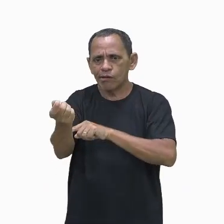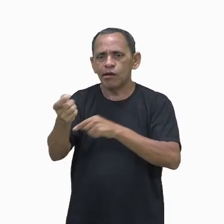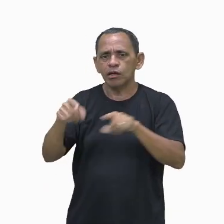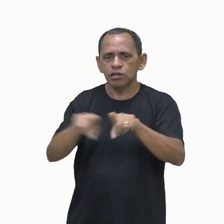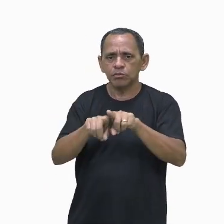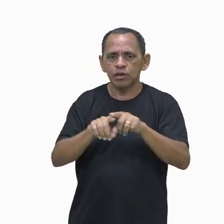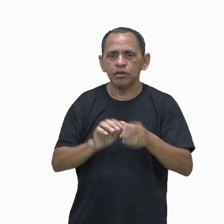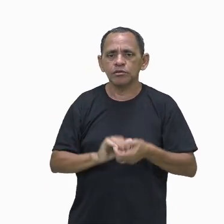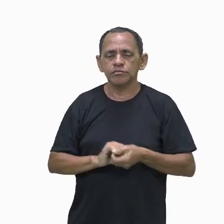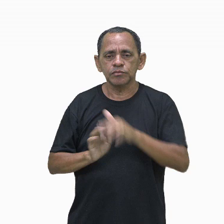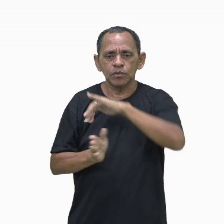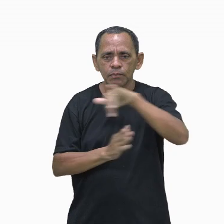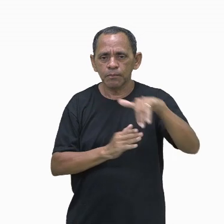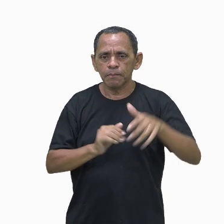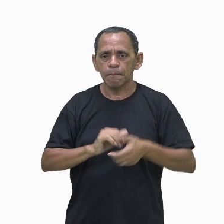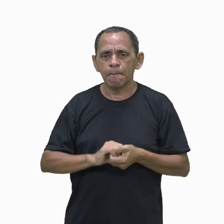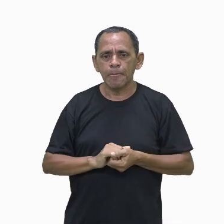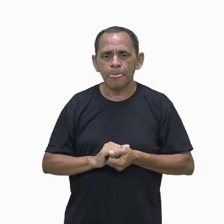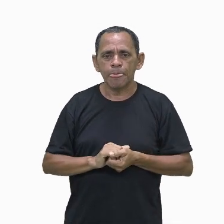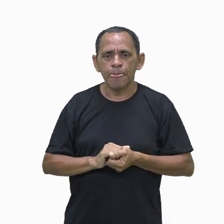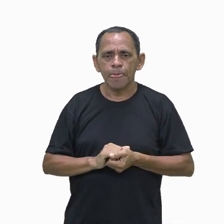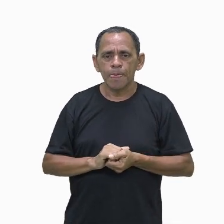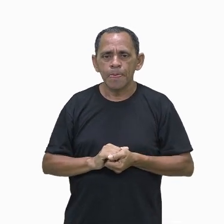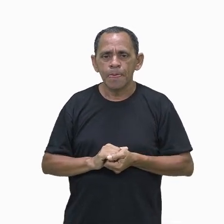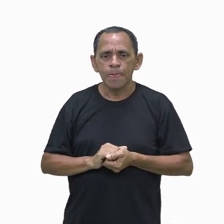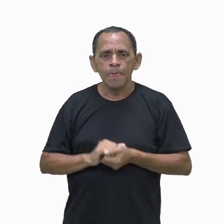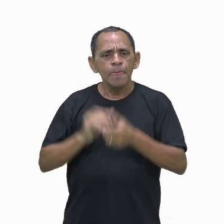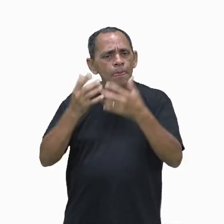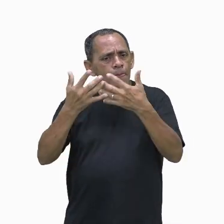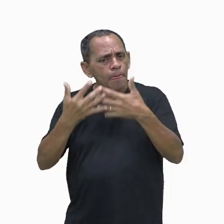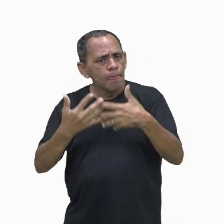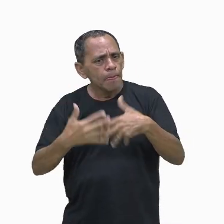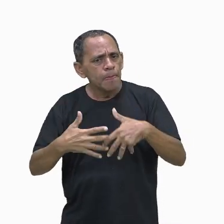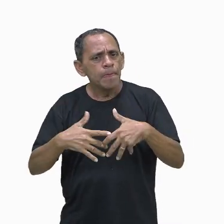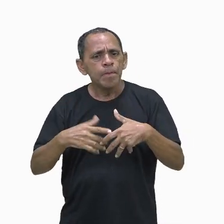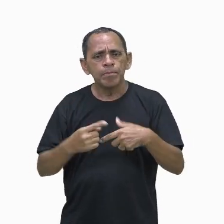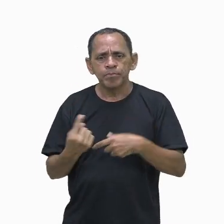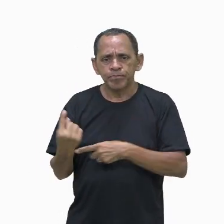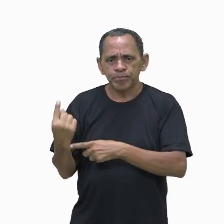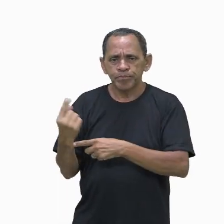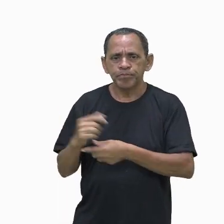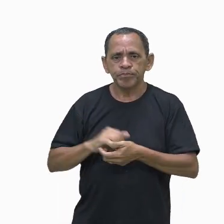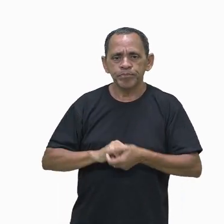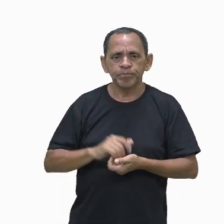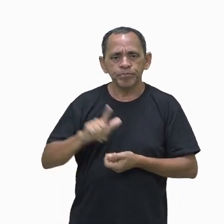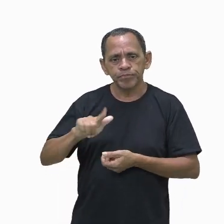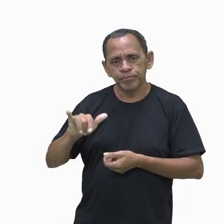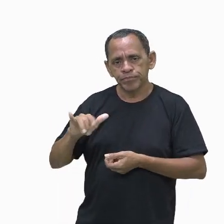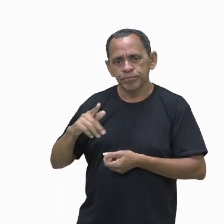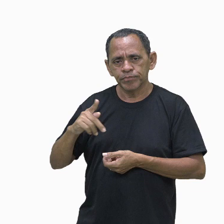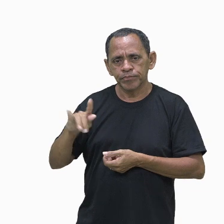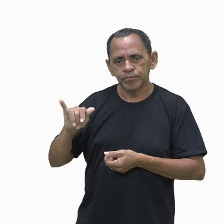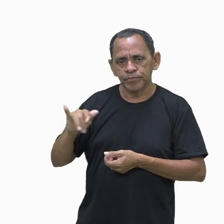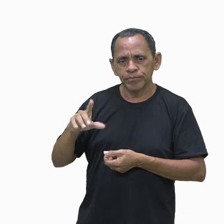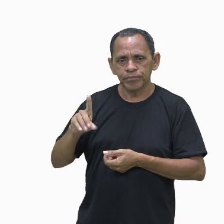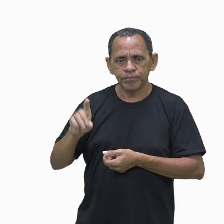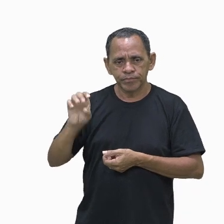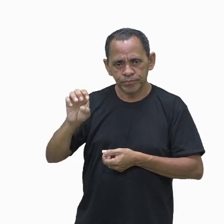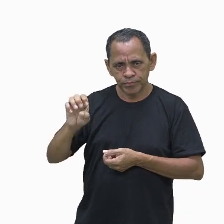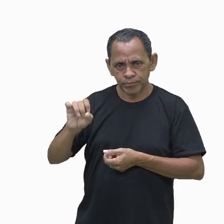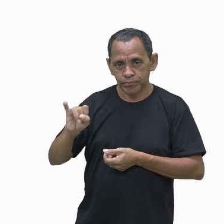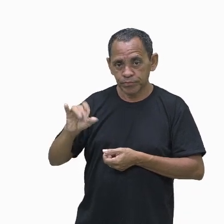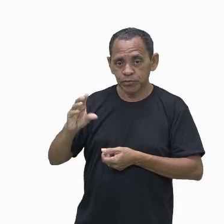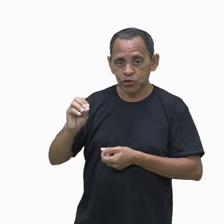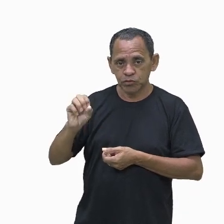aí, nós temos as seguintes funções dos lipídios, né? Eles vão atuar como reserva energética,